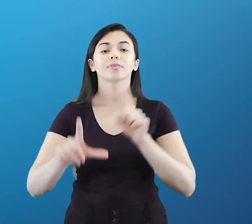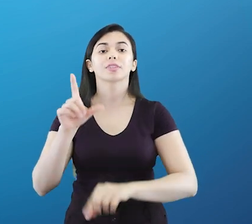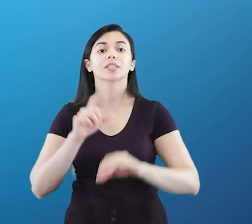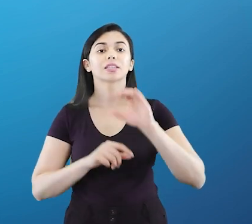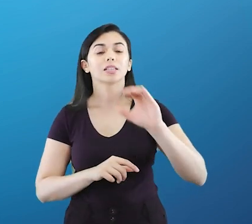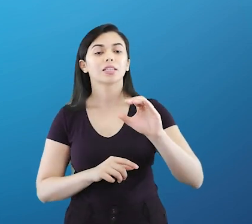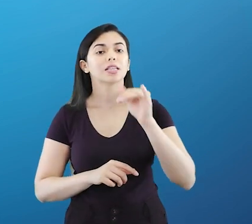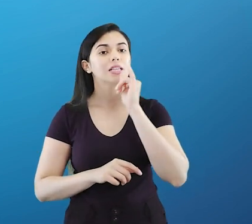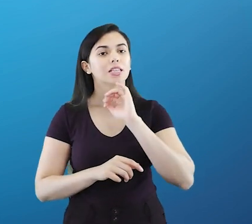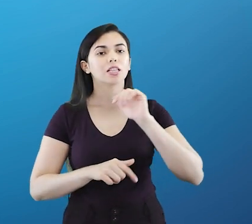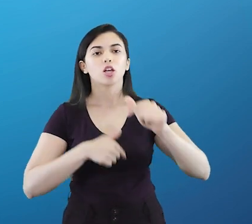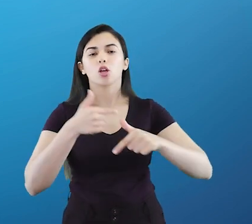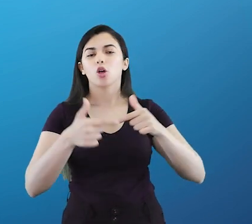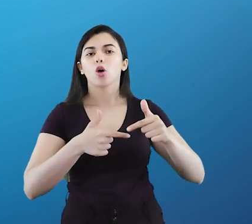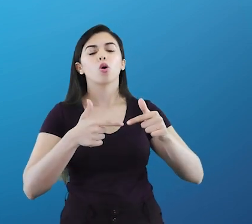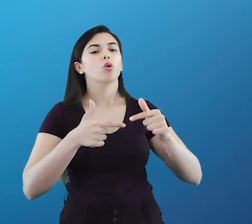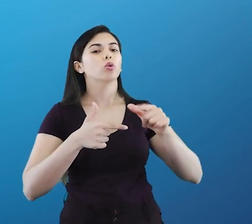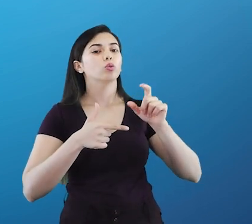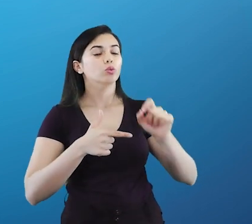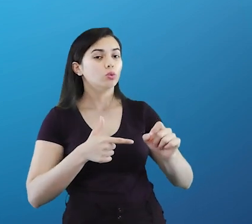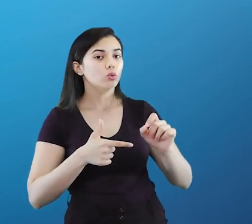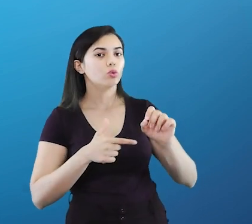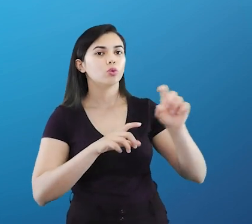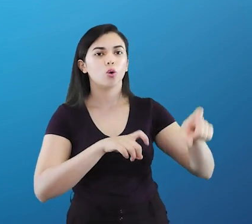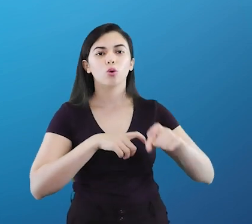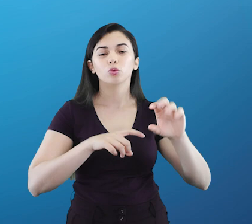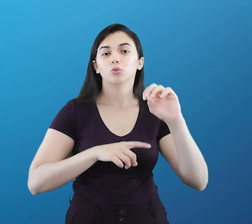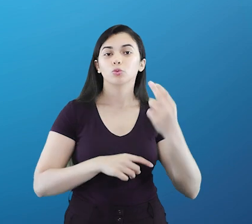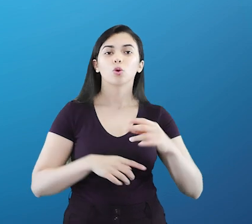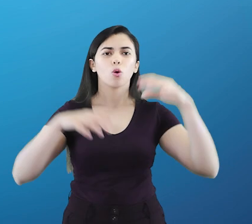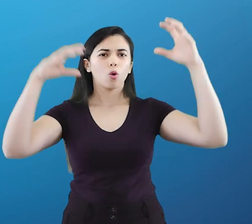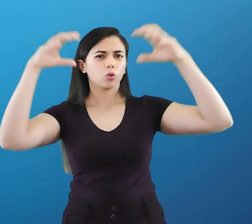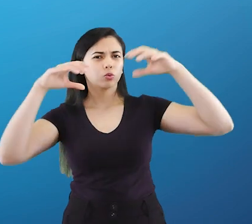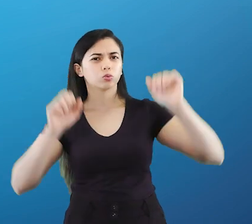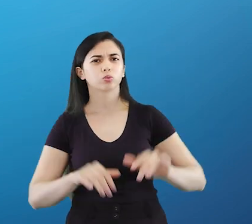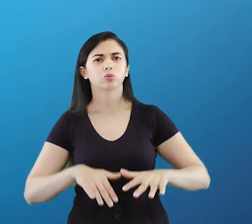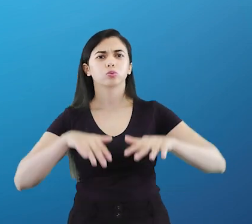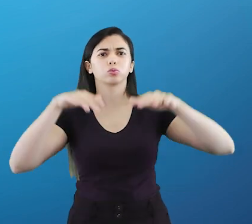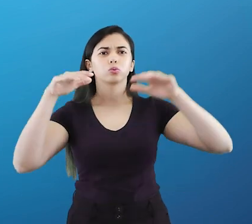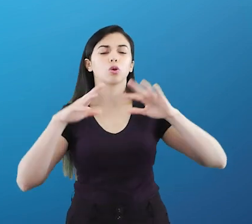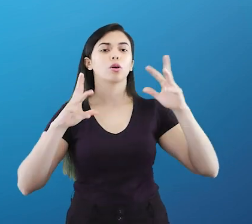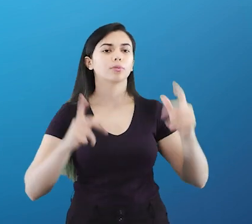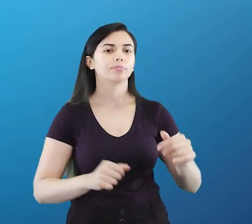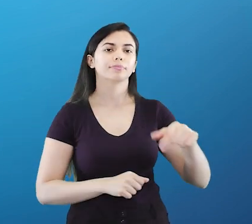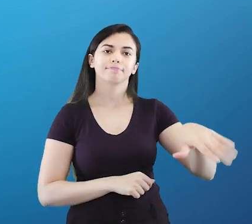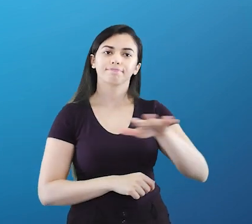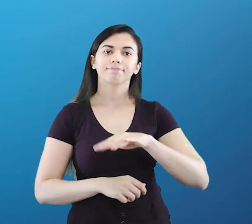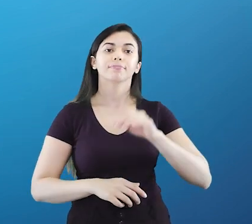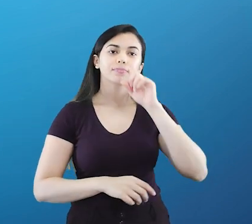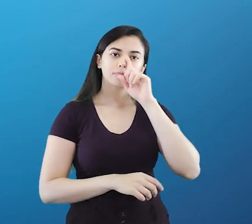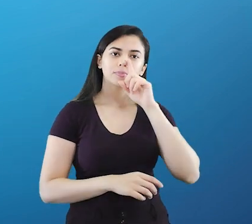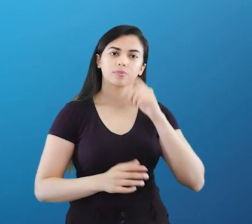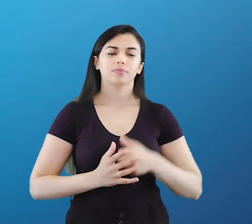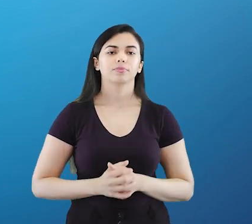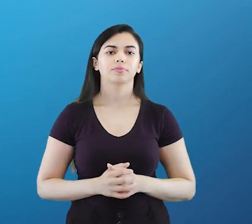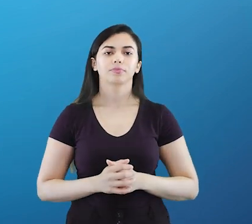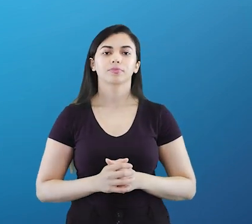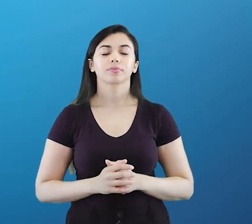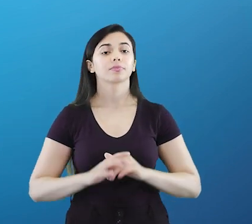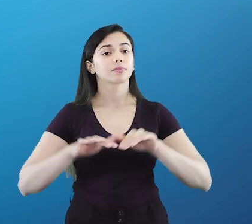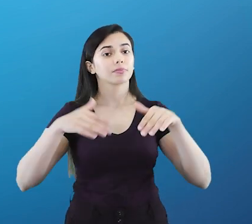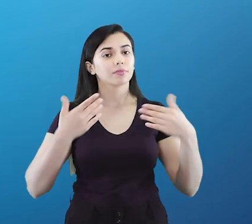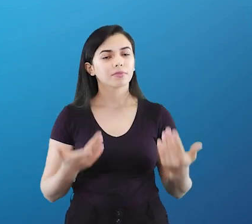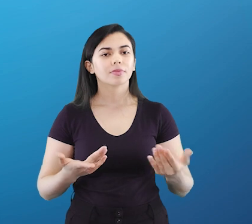C. O trabalho agrícola ou de limpeza em áreas alagadas é um fator de risco. 3. A hepatite A